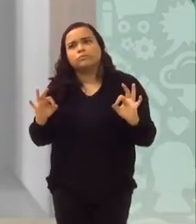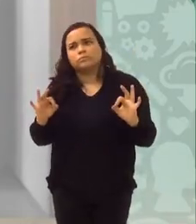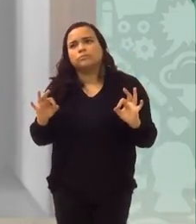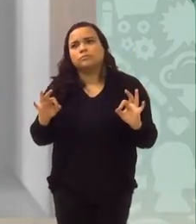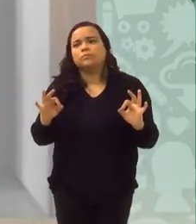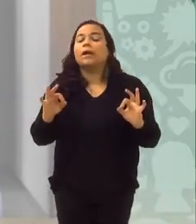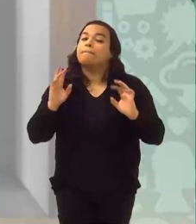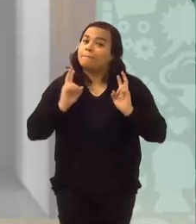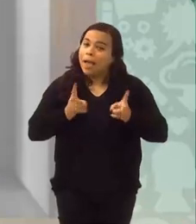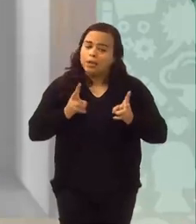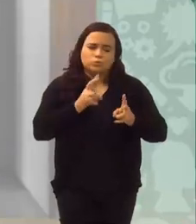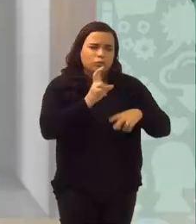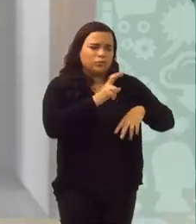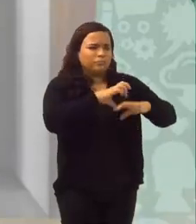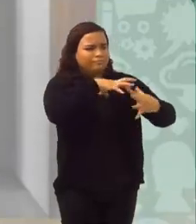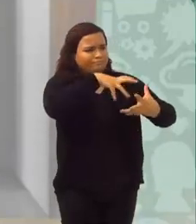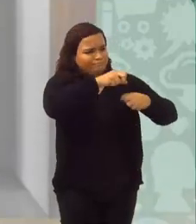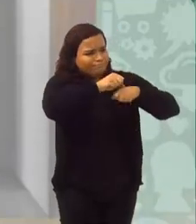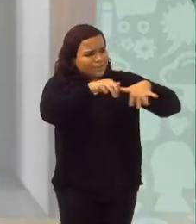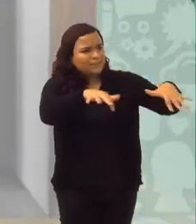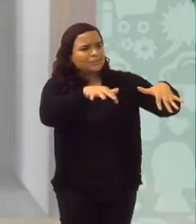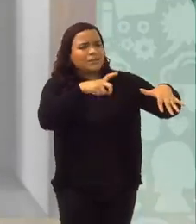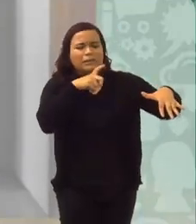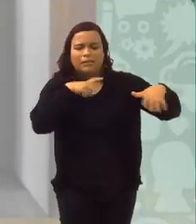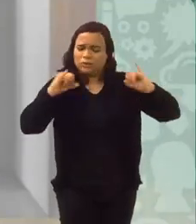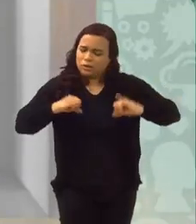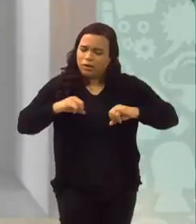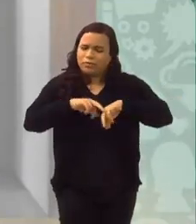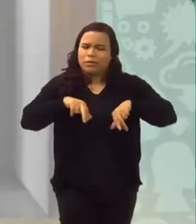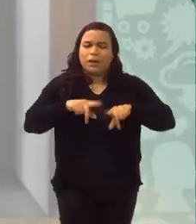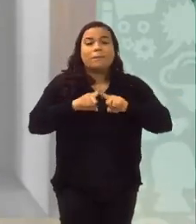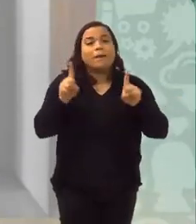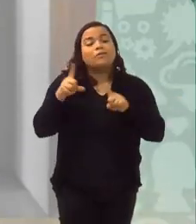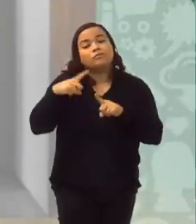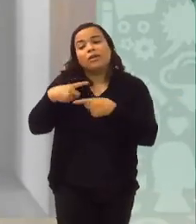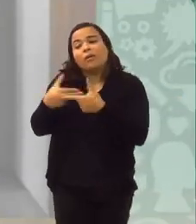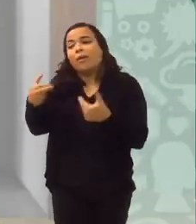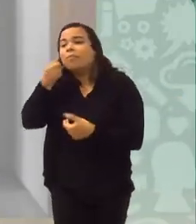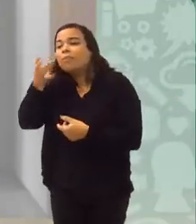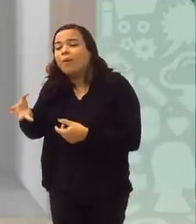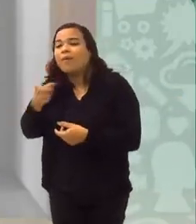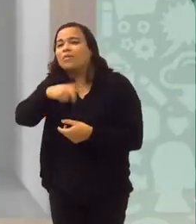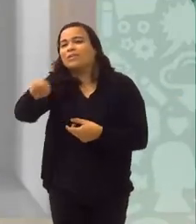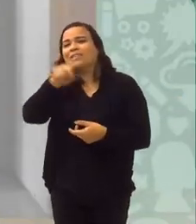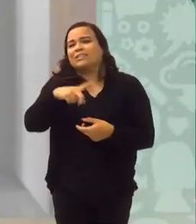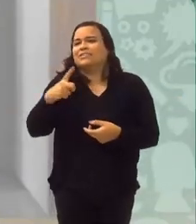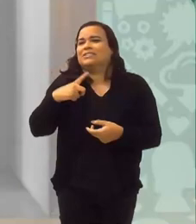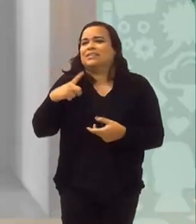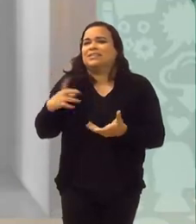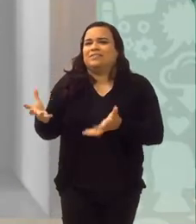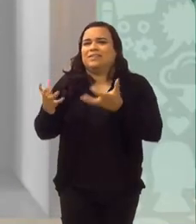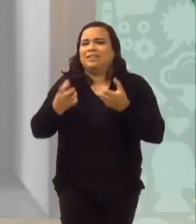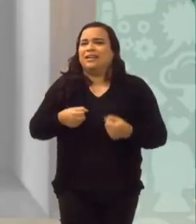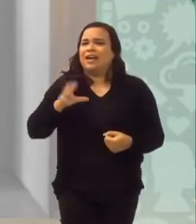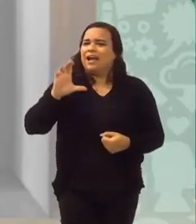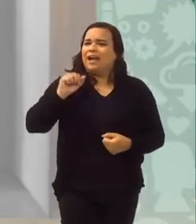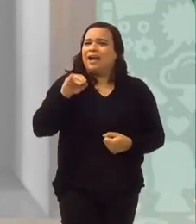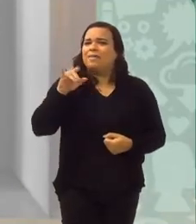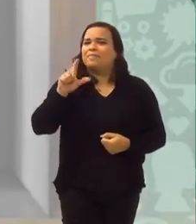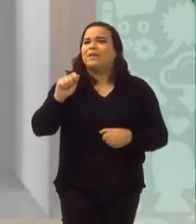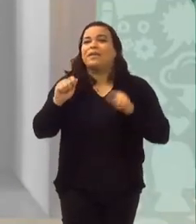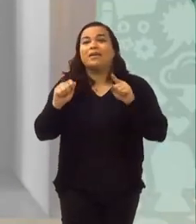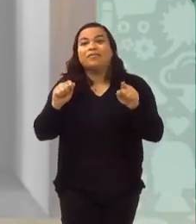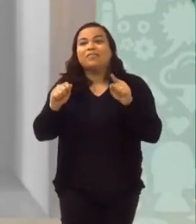também, que apesar do momento difícil que a gente vem enfrentando, vocês receberam, né?